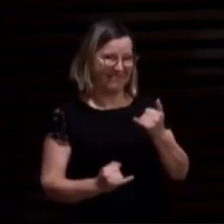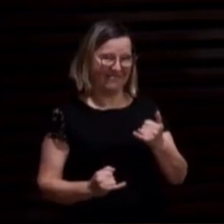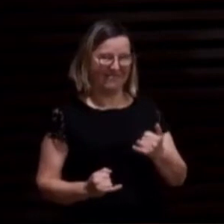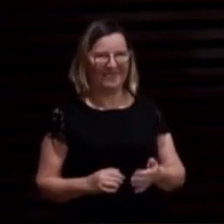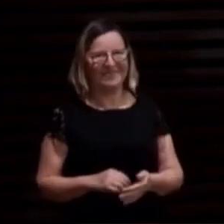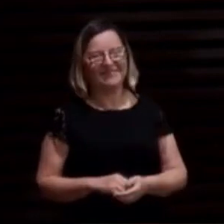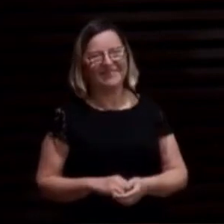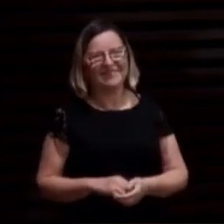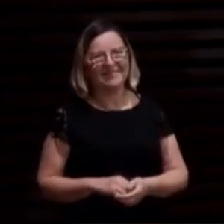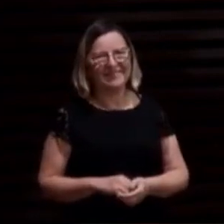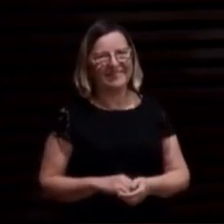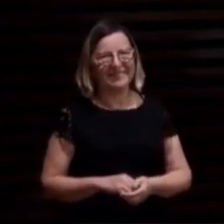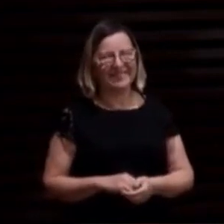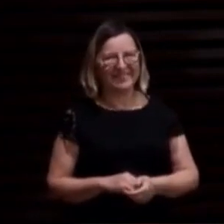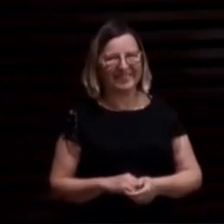Está ali.